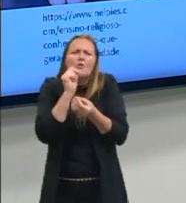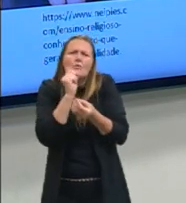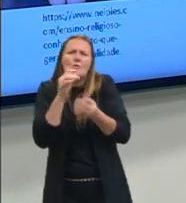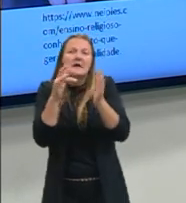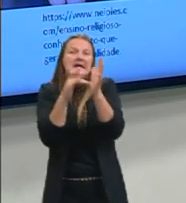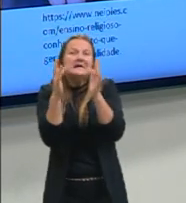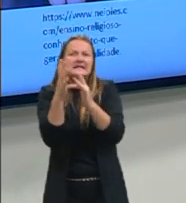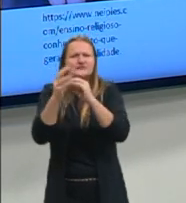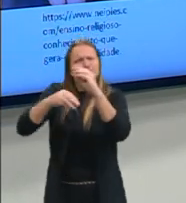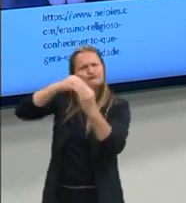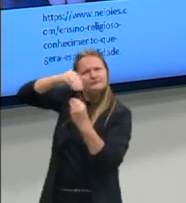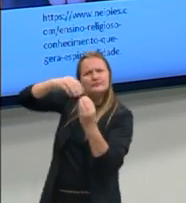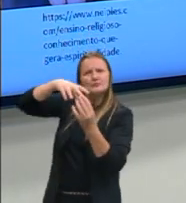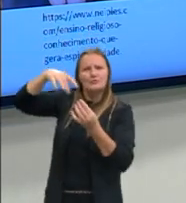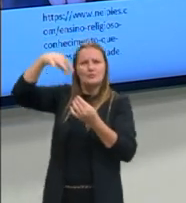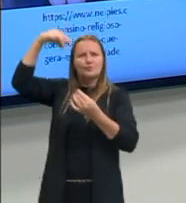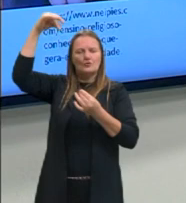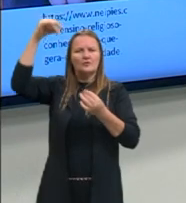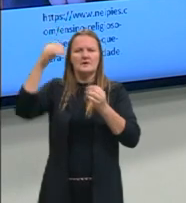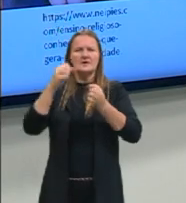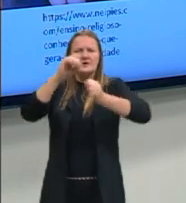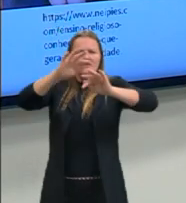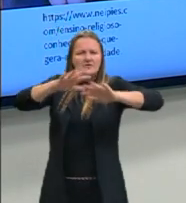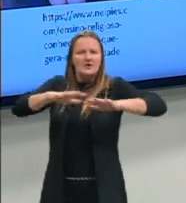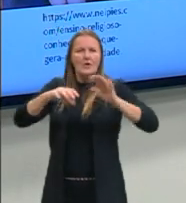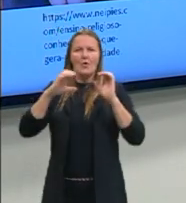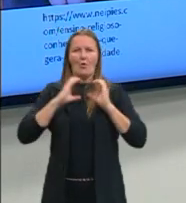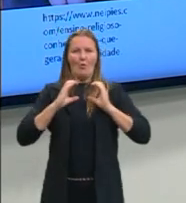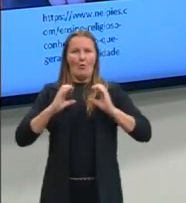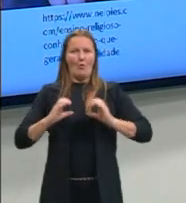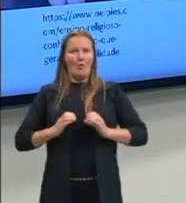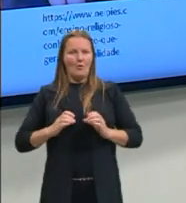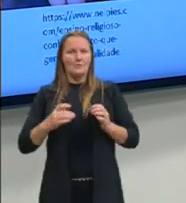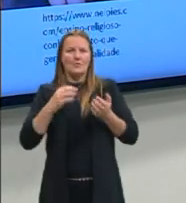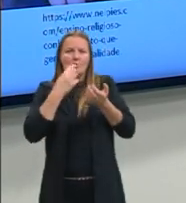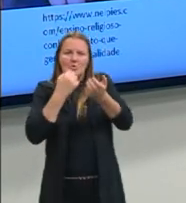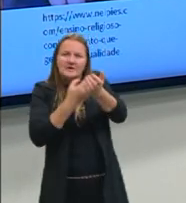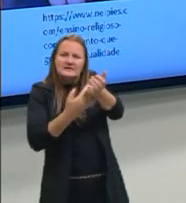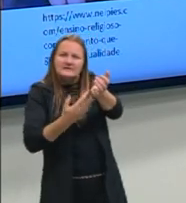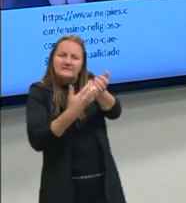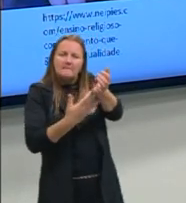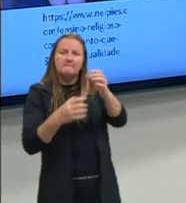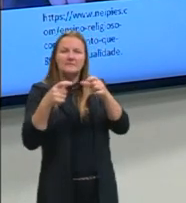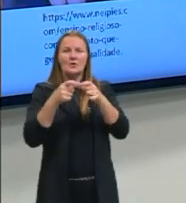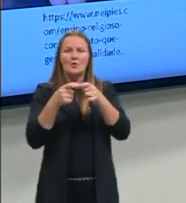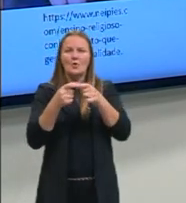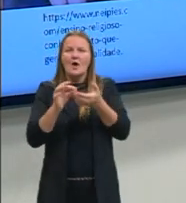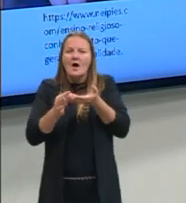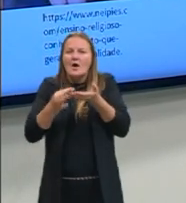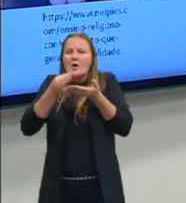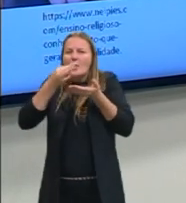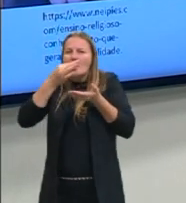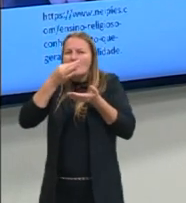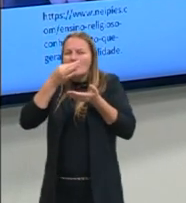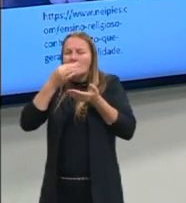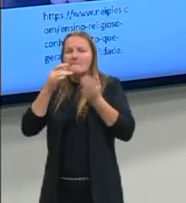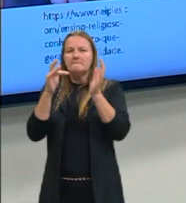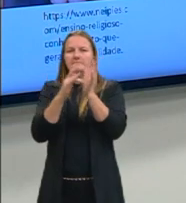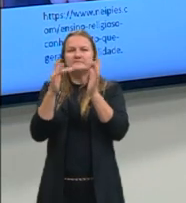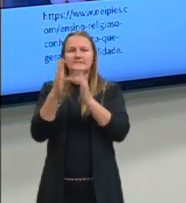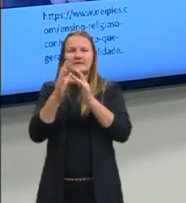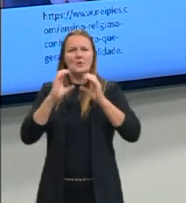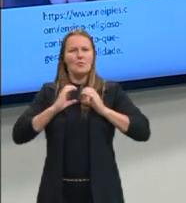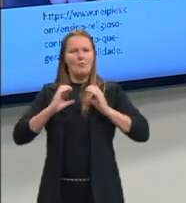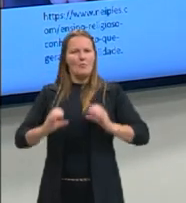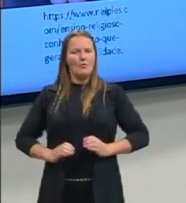transubstanciação ou seja na consagração né o a hóstia se torna corpo de Cristo e o